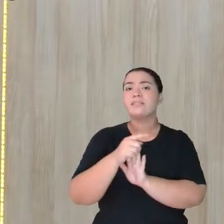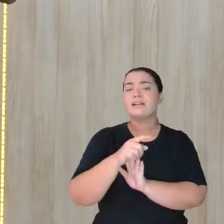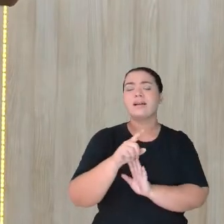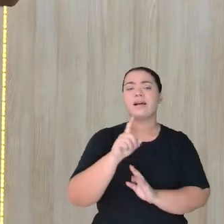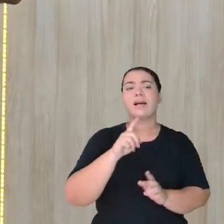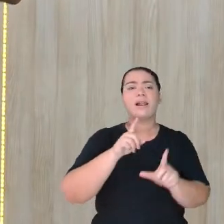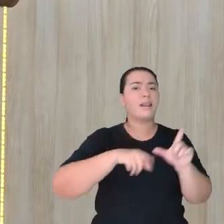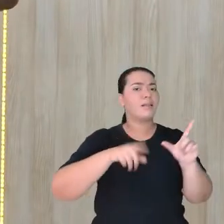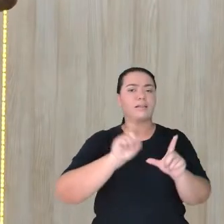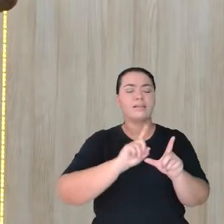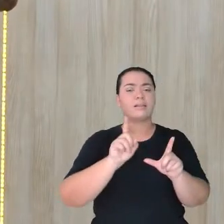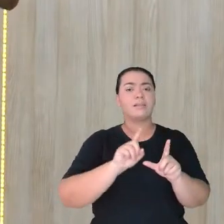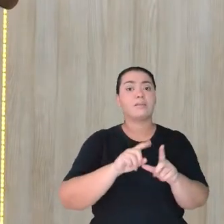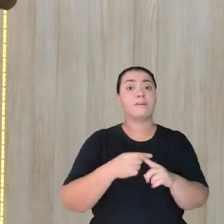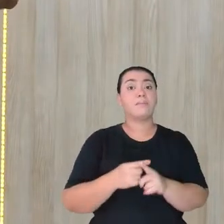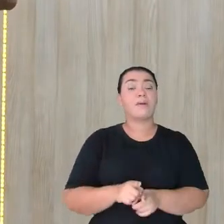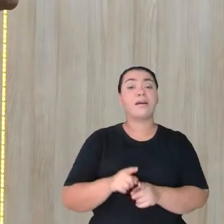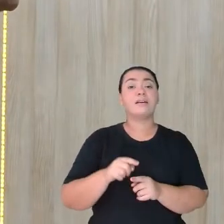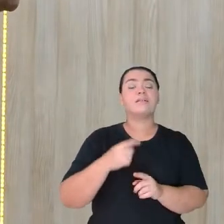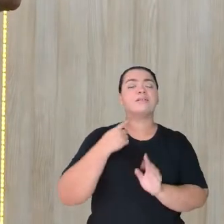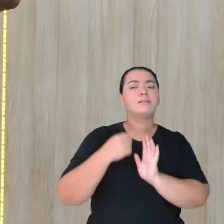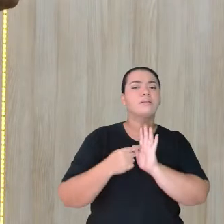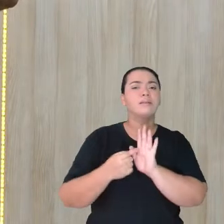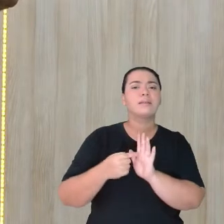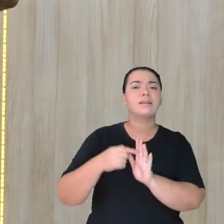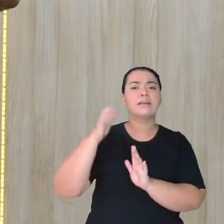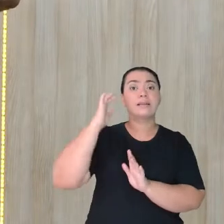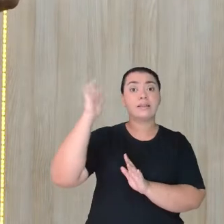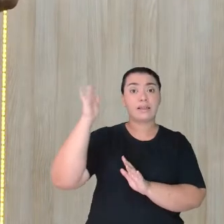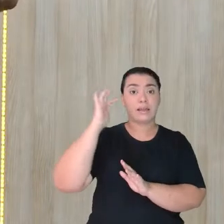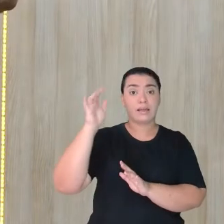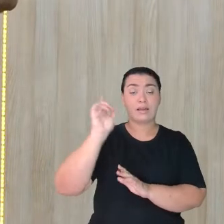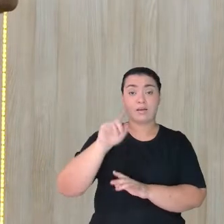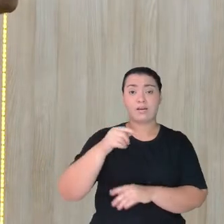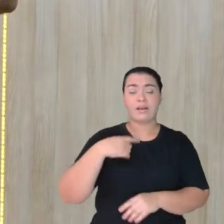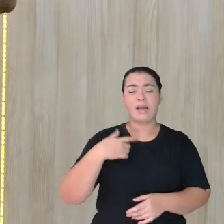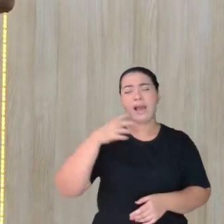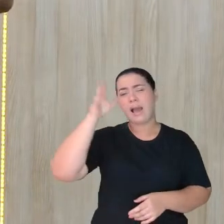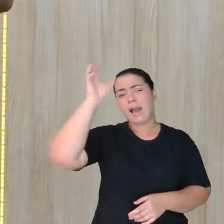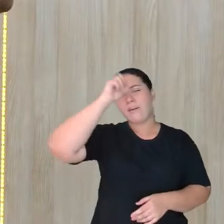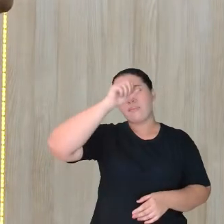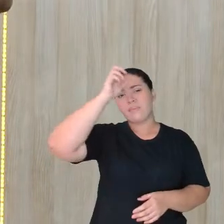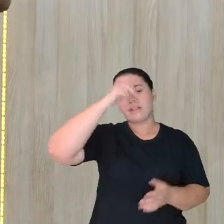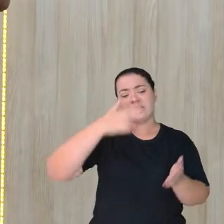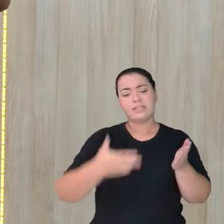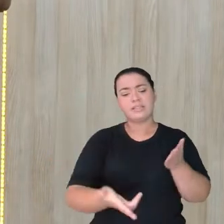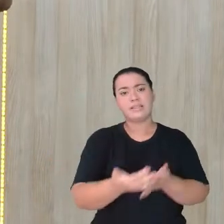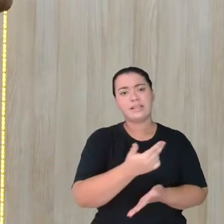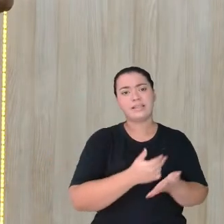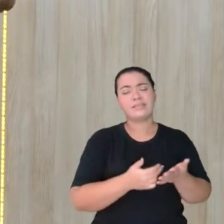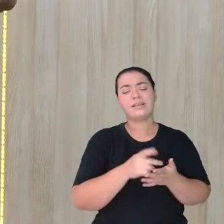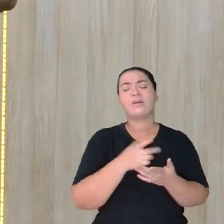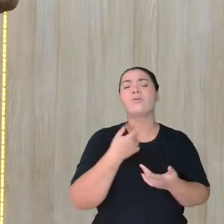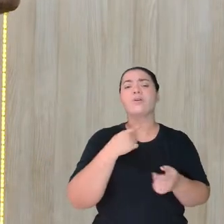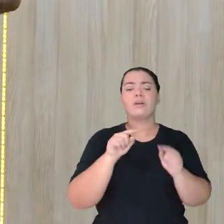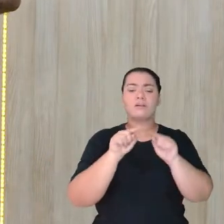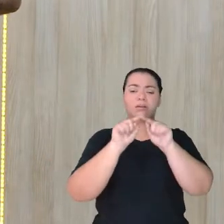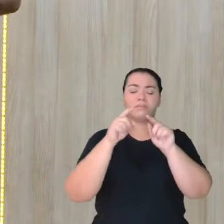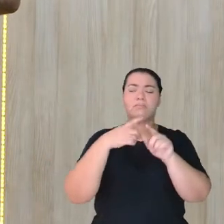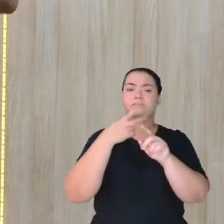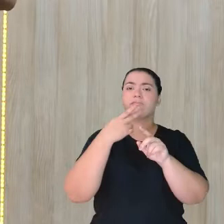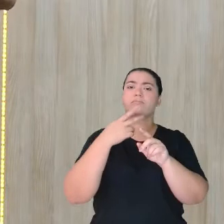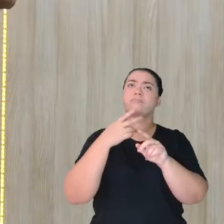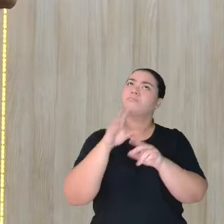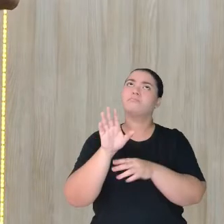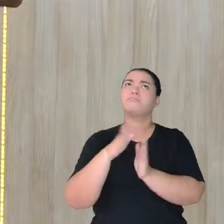aprendendo a desenhar, tipo, a gente faz aquele bonequinho, né? Que aí bota só o círculozinho e os palitinhos para...